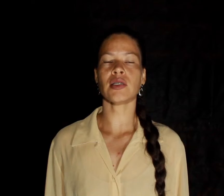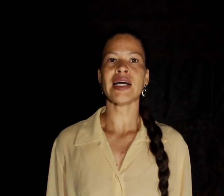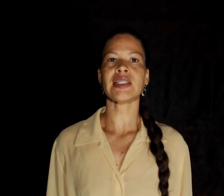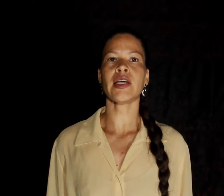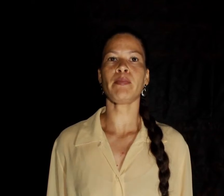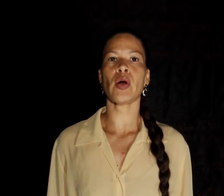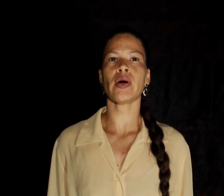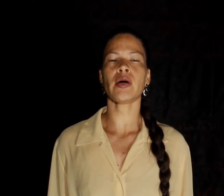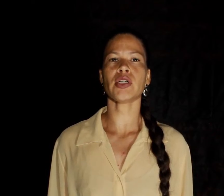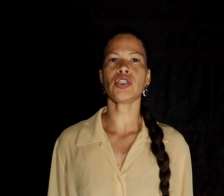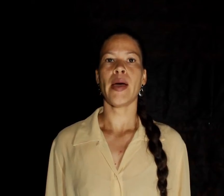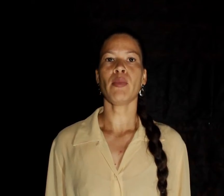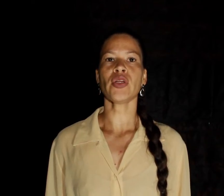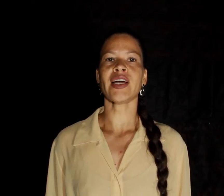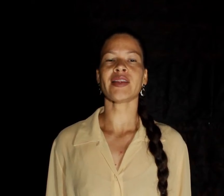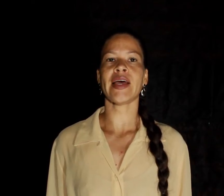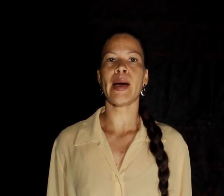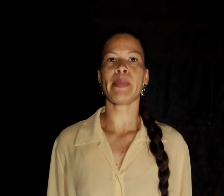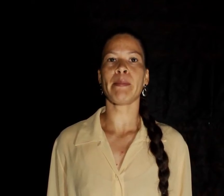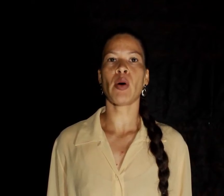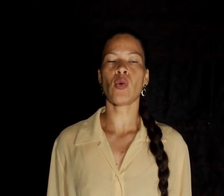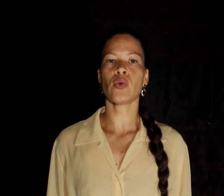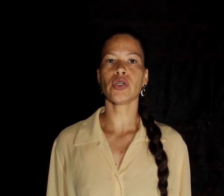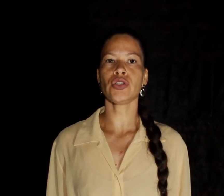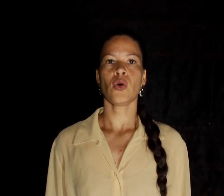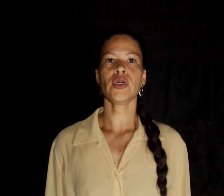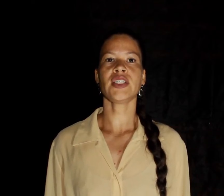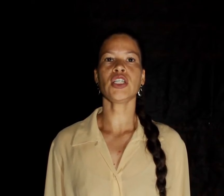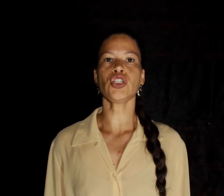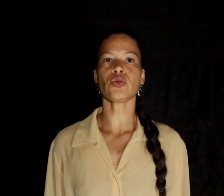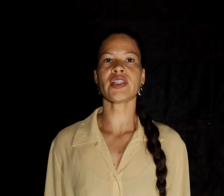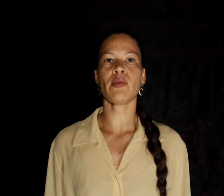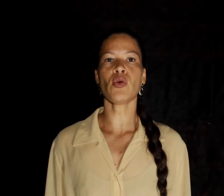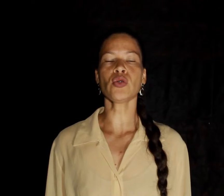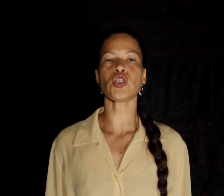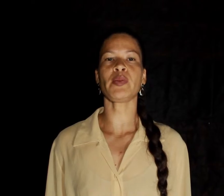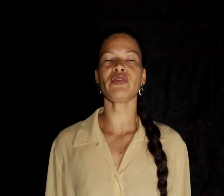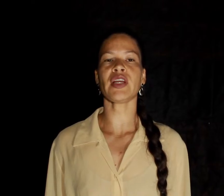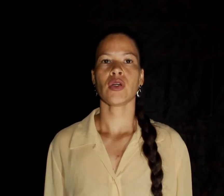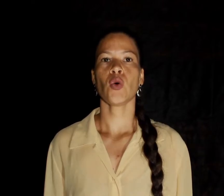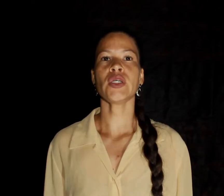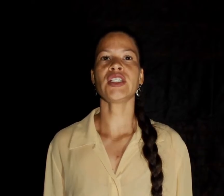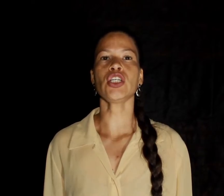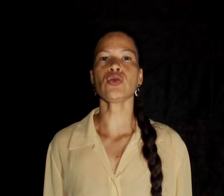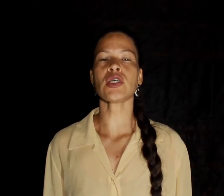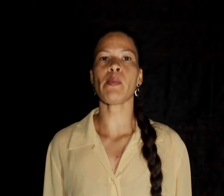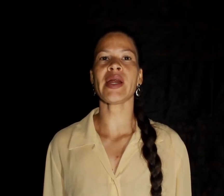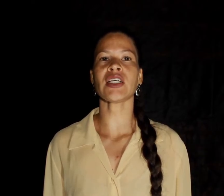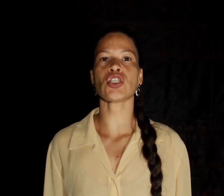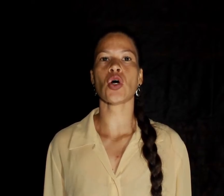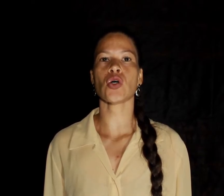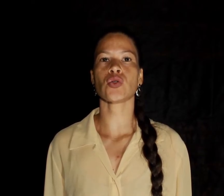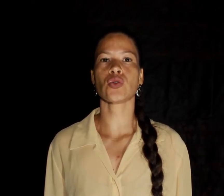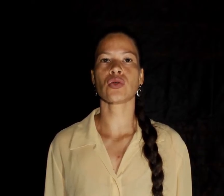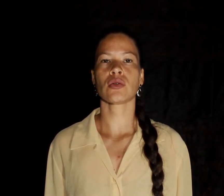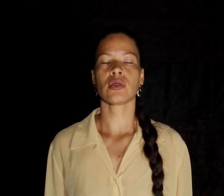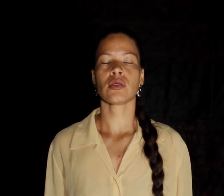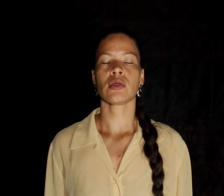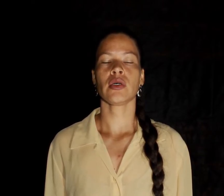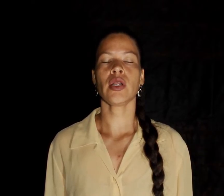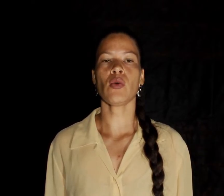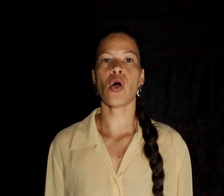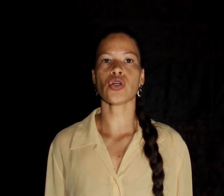no Mas Brasil. que programa de É índio? muita terra para pouco índio. Os índios têm muitos Os privilégios. índios são